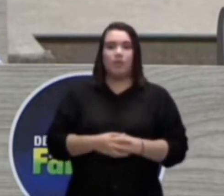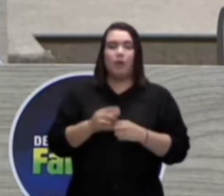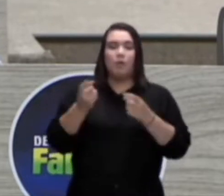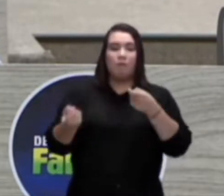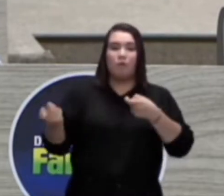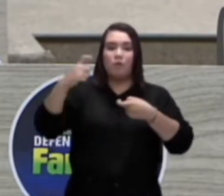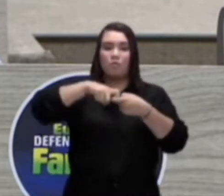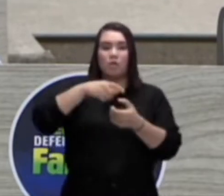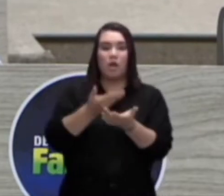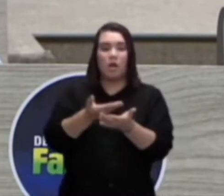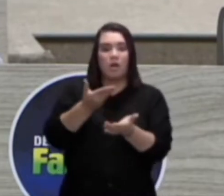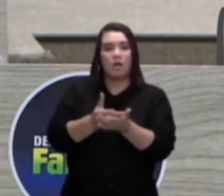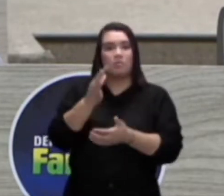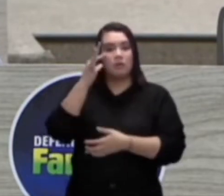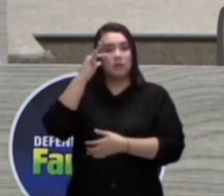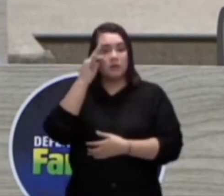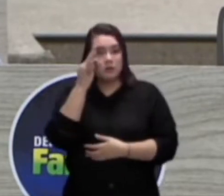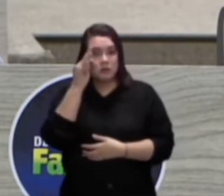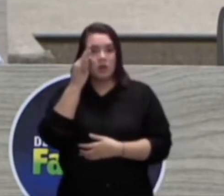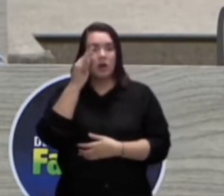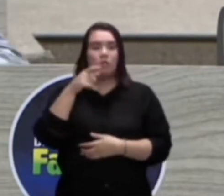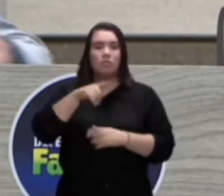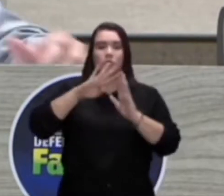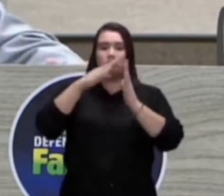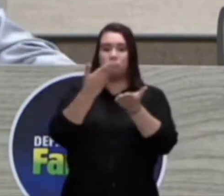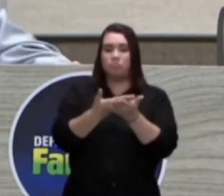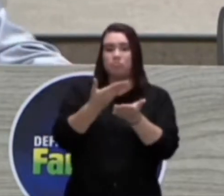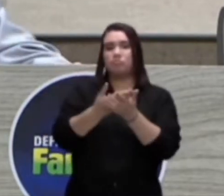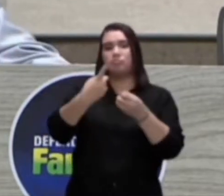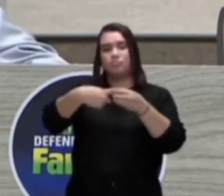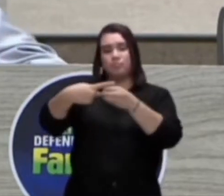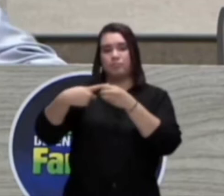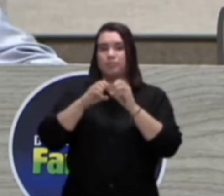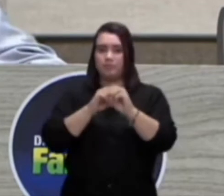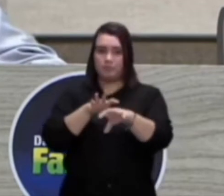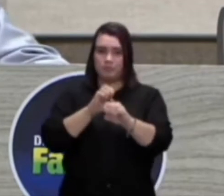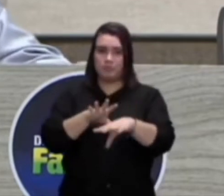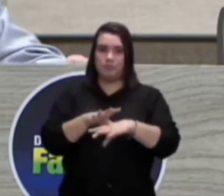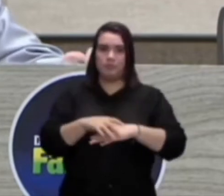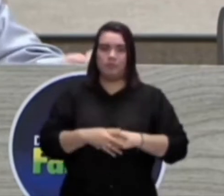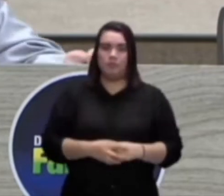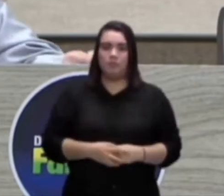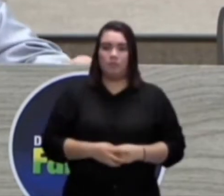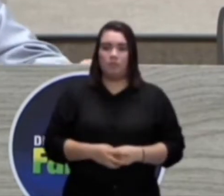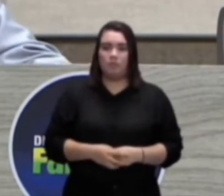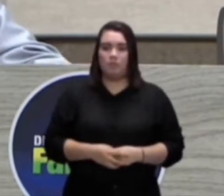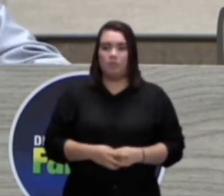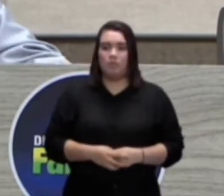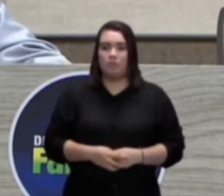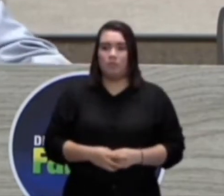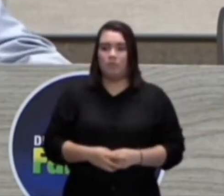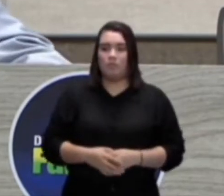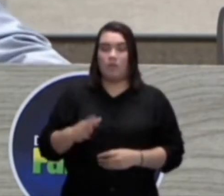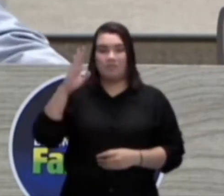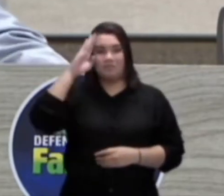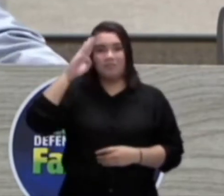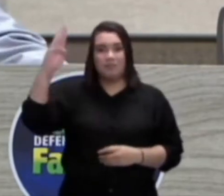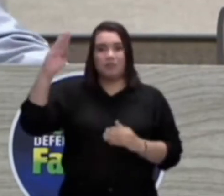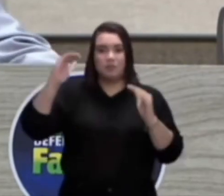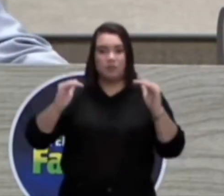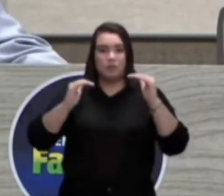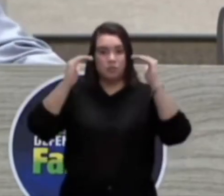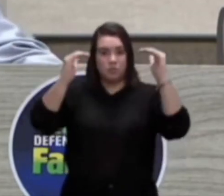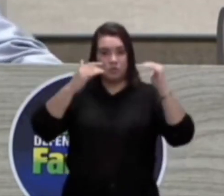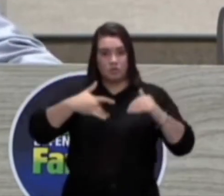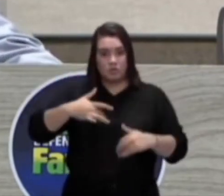o retorno às aulas presenciais na rede municipal de ensino. A principal autoridade de saúde